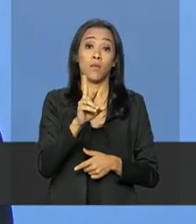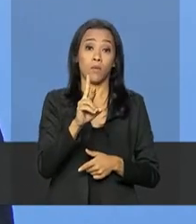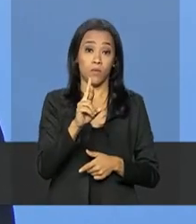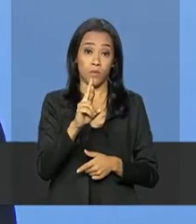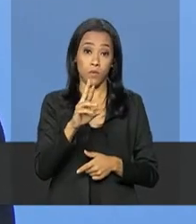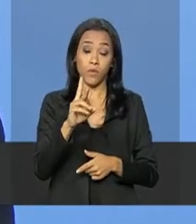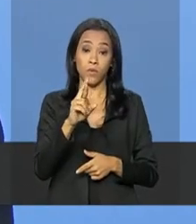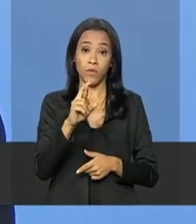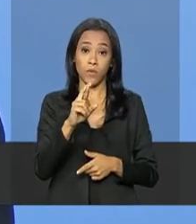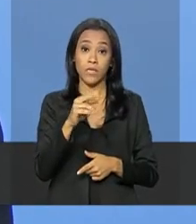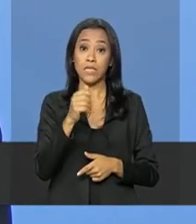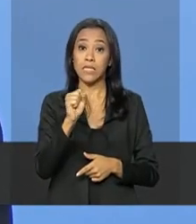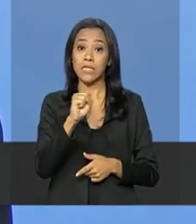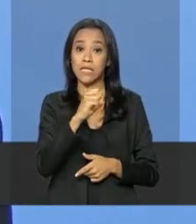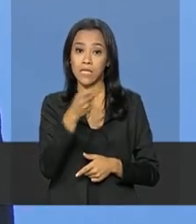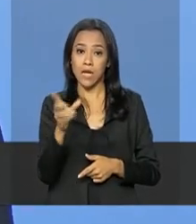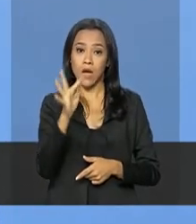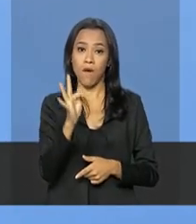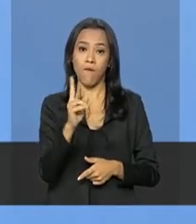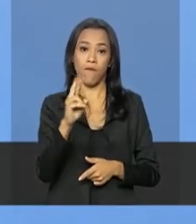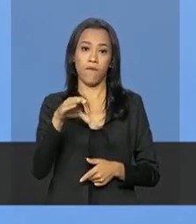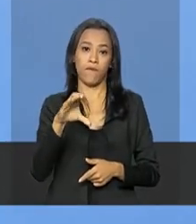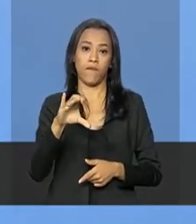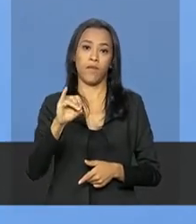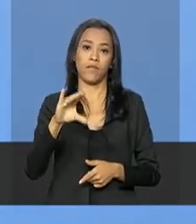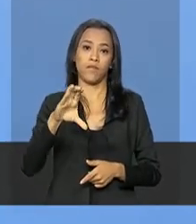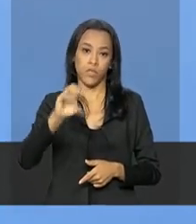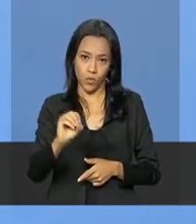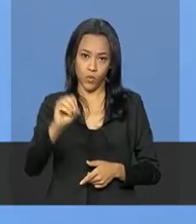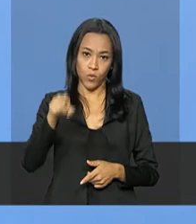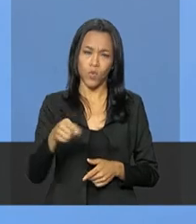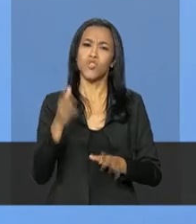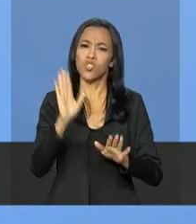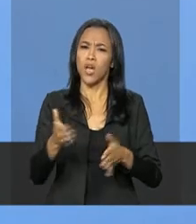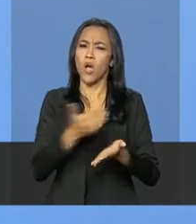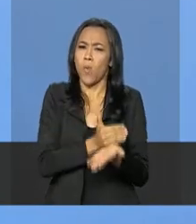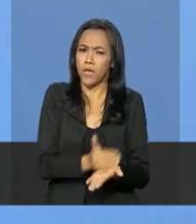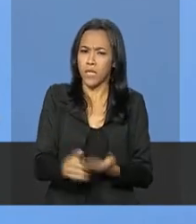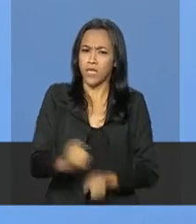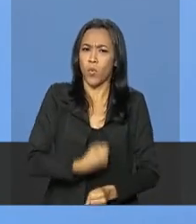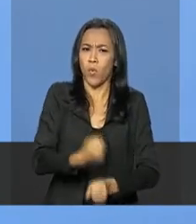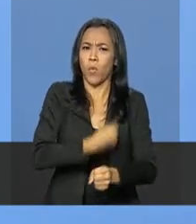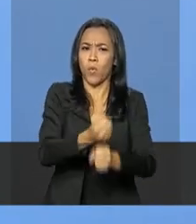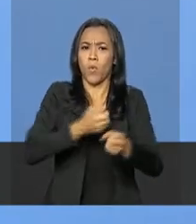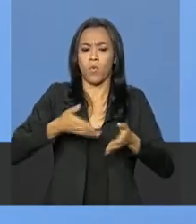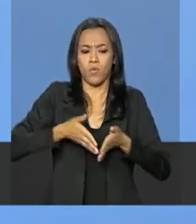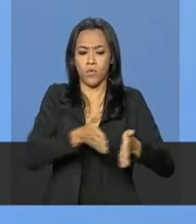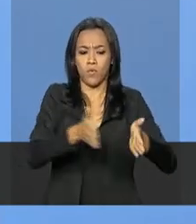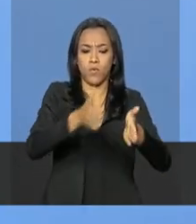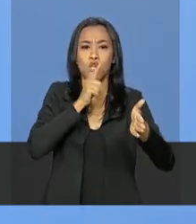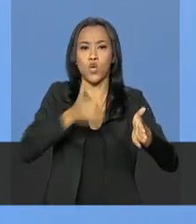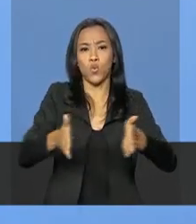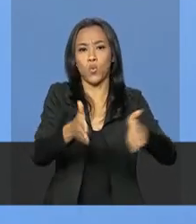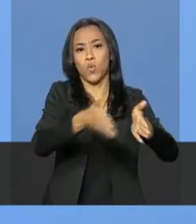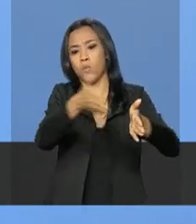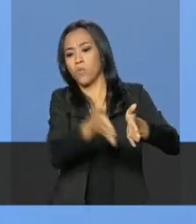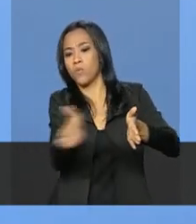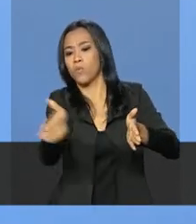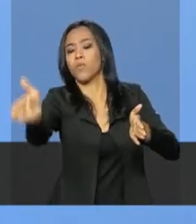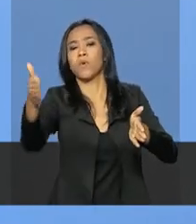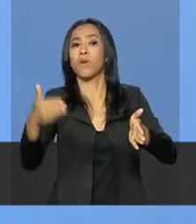quilômetros de água essas obras começarão os governos anteriores e houve dificuldades operacionais